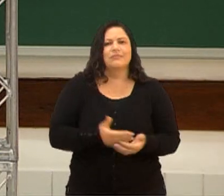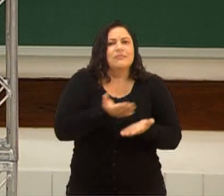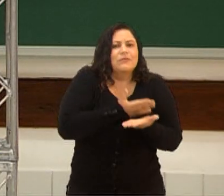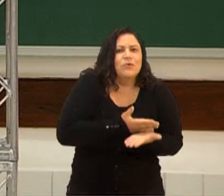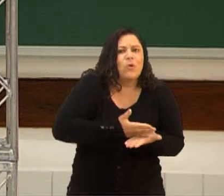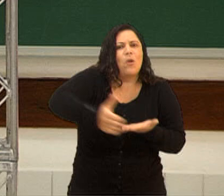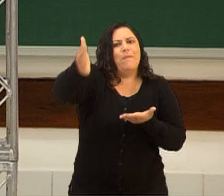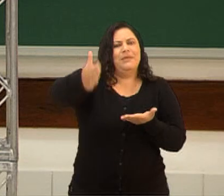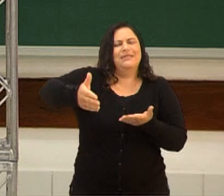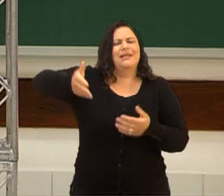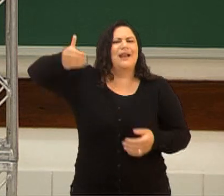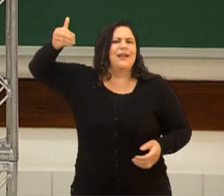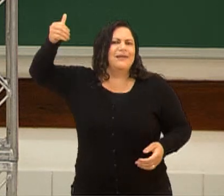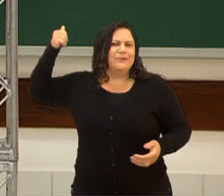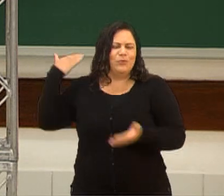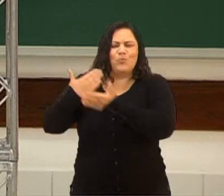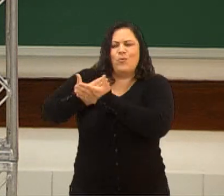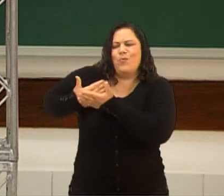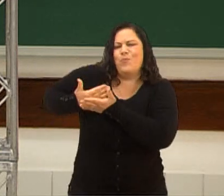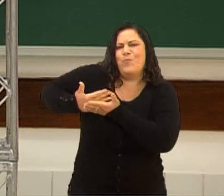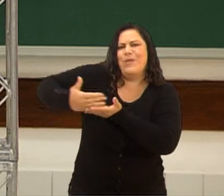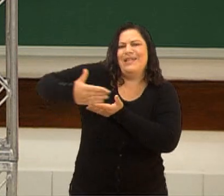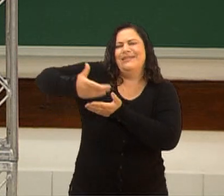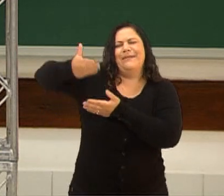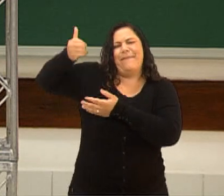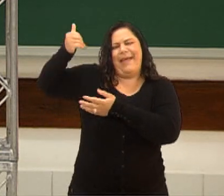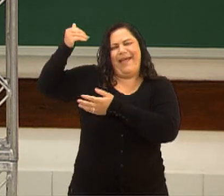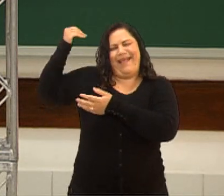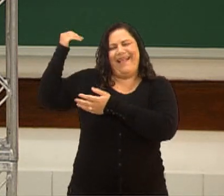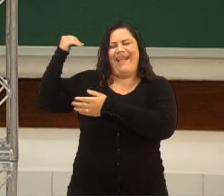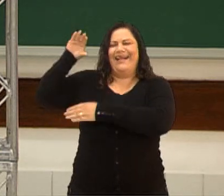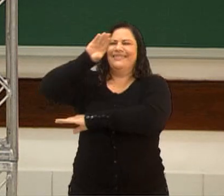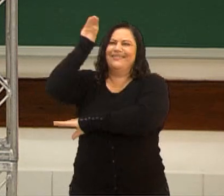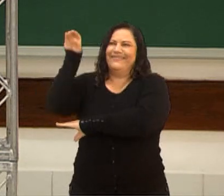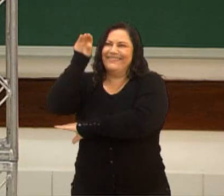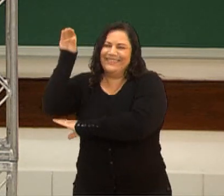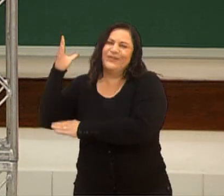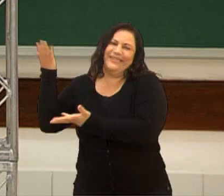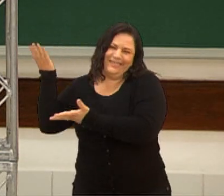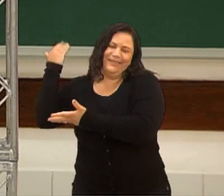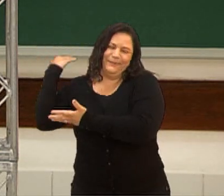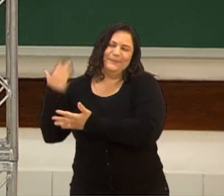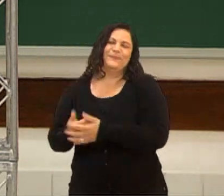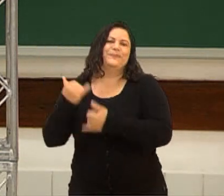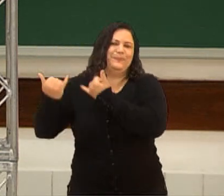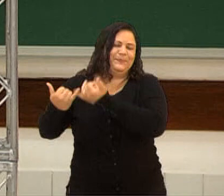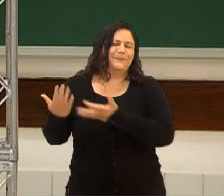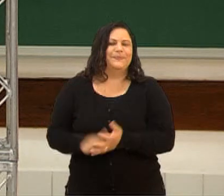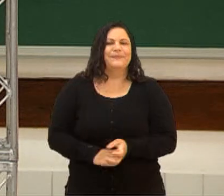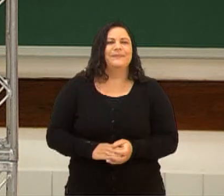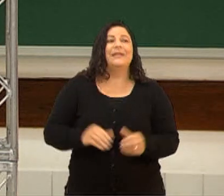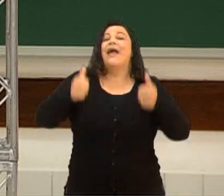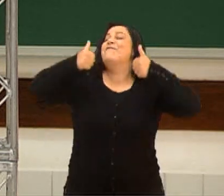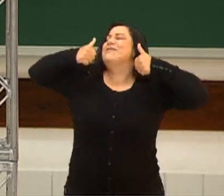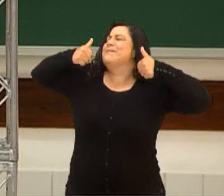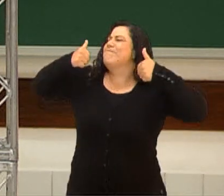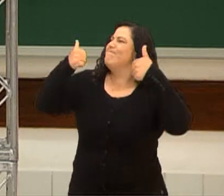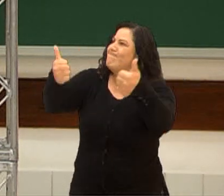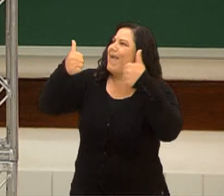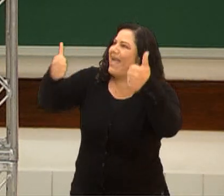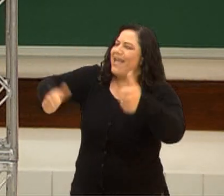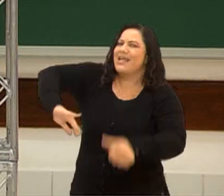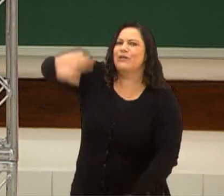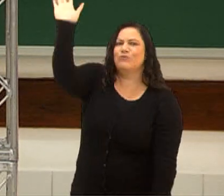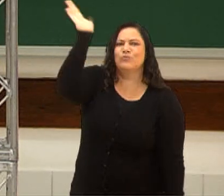falando lá do início, um pouquinho antes dos dinossauros. Pessoal, fiquem bem, olha lá. Puxa, eu tô batendo, dar